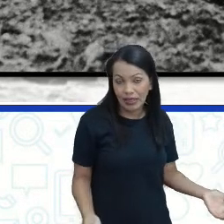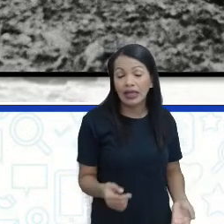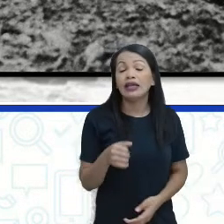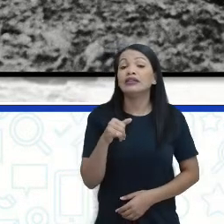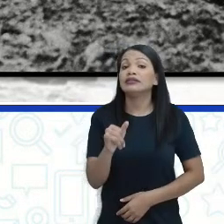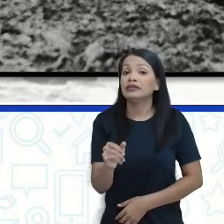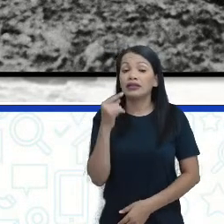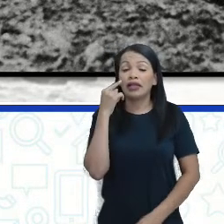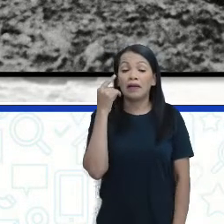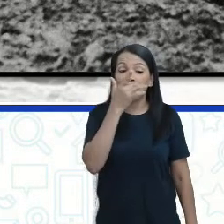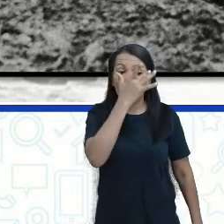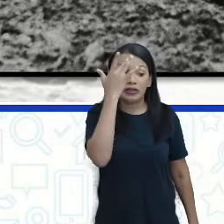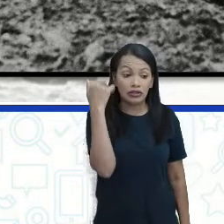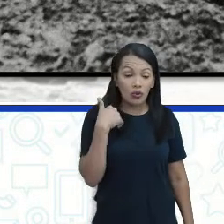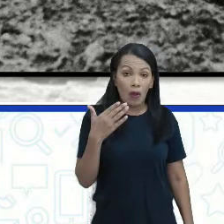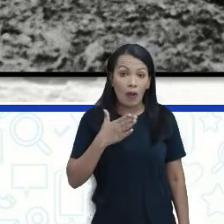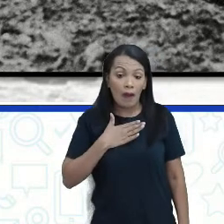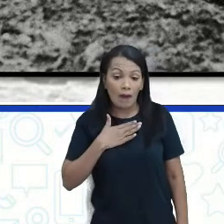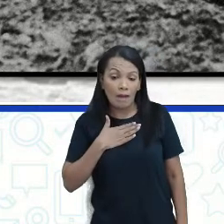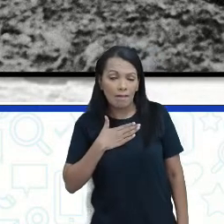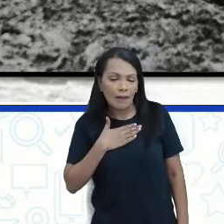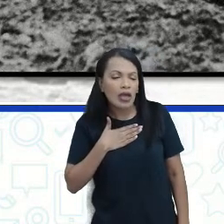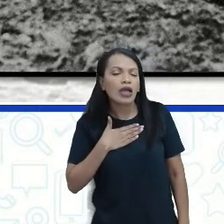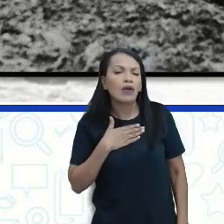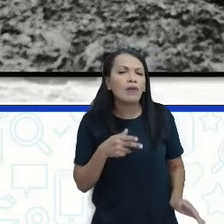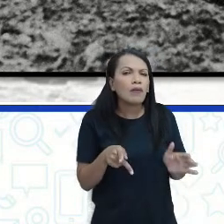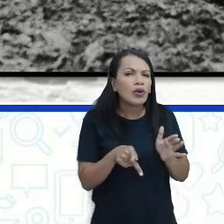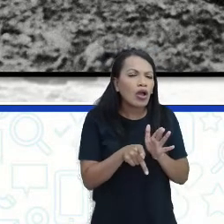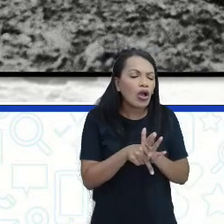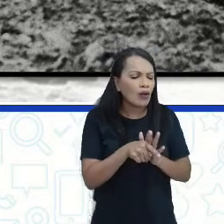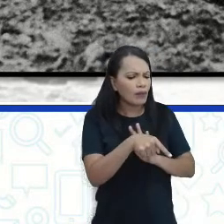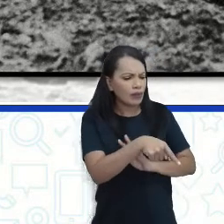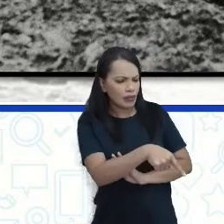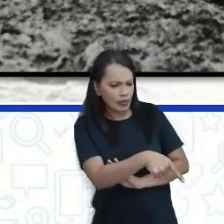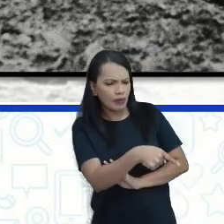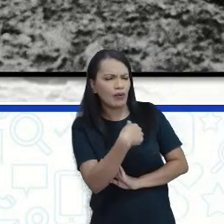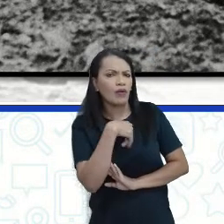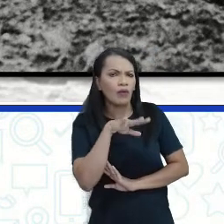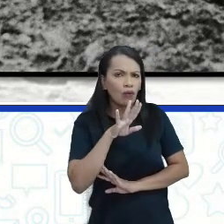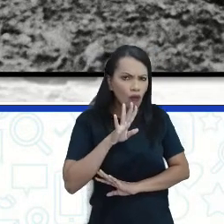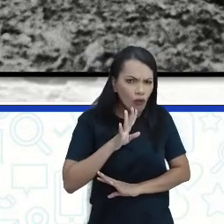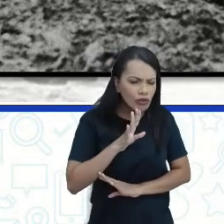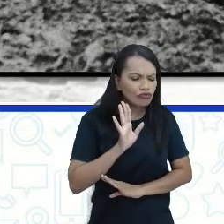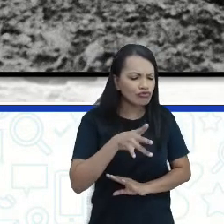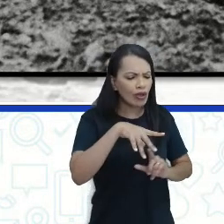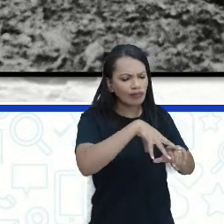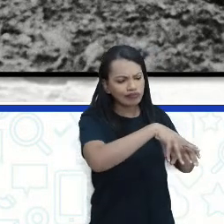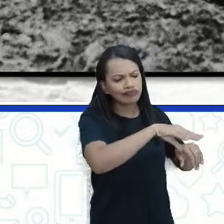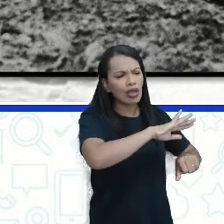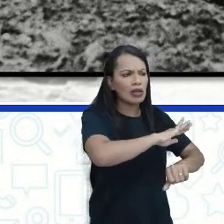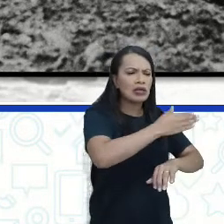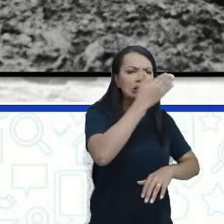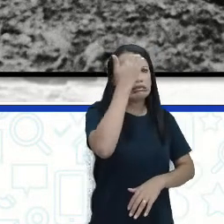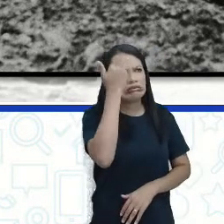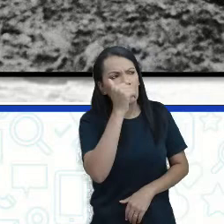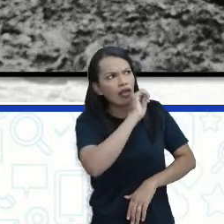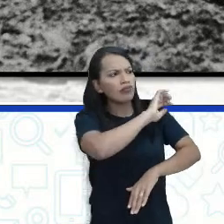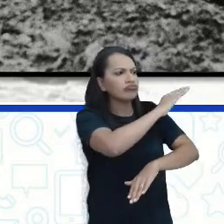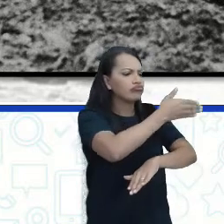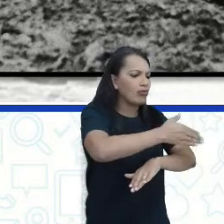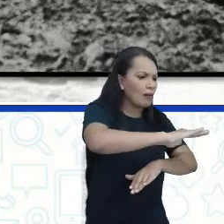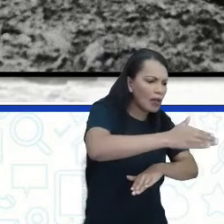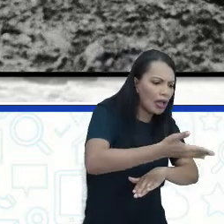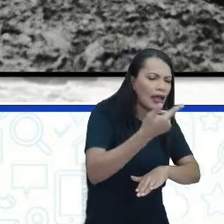combate. Então o inimigo que está vindo, ele não conhece o território, mas você que está naquela região, você conhece o território onde você mora.